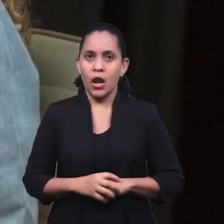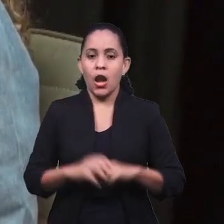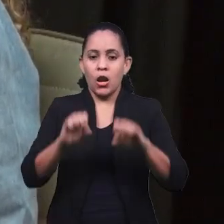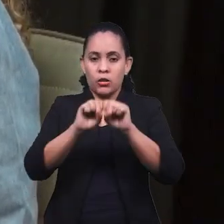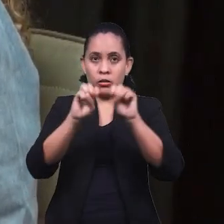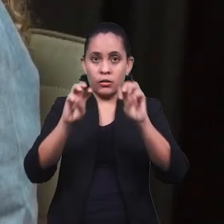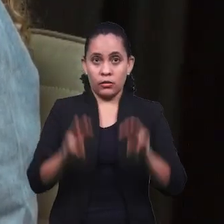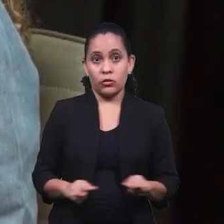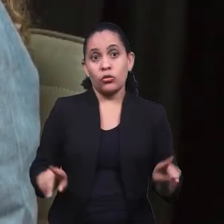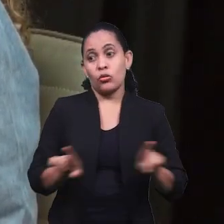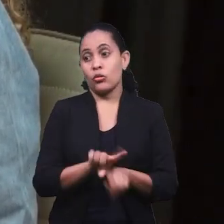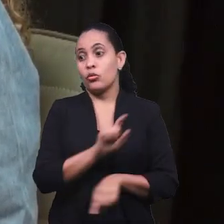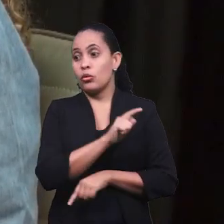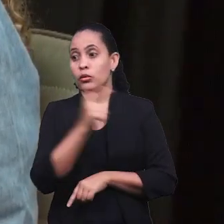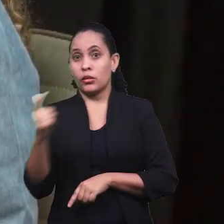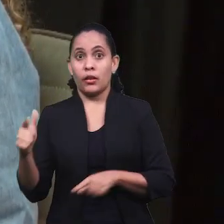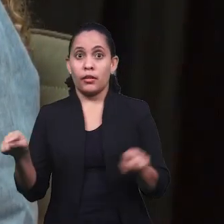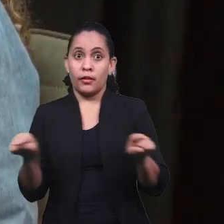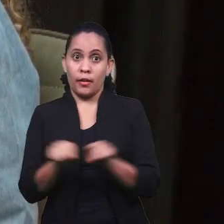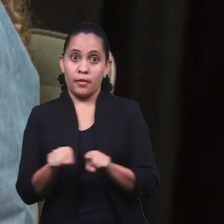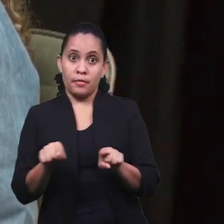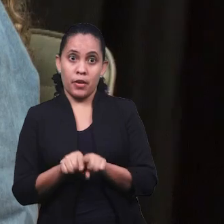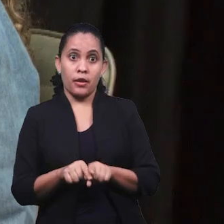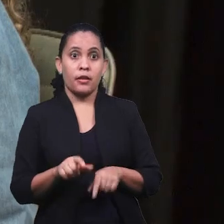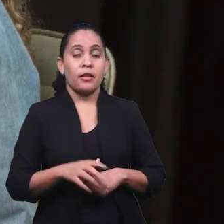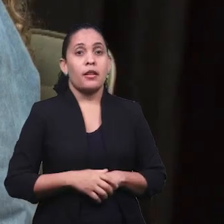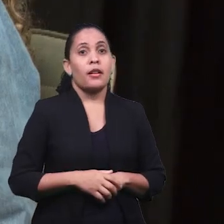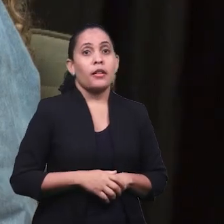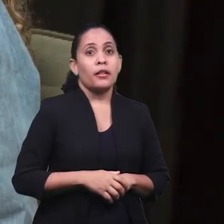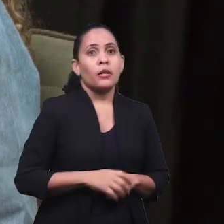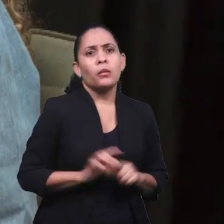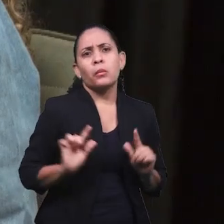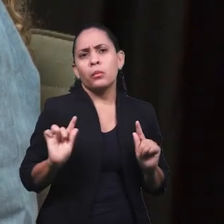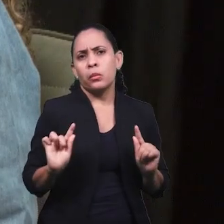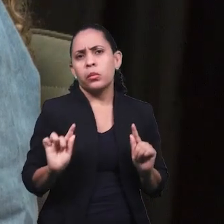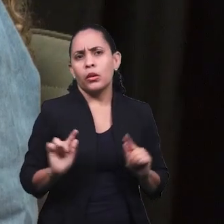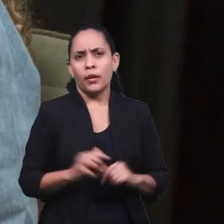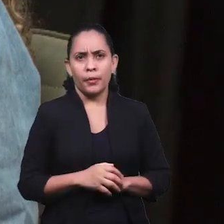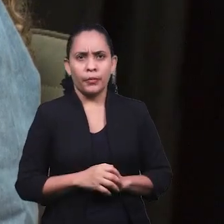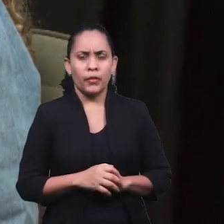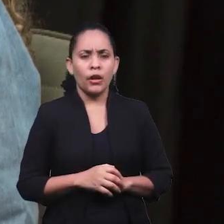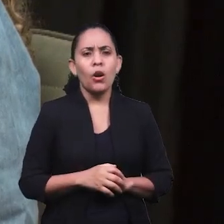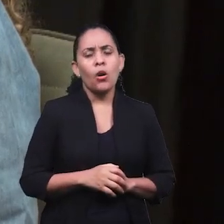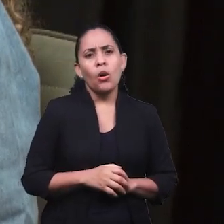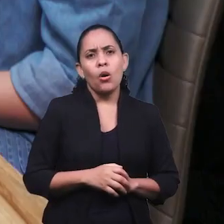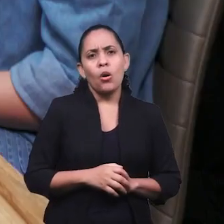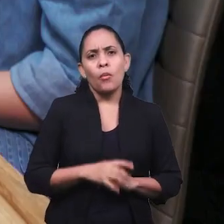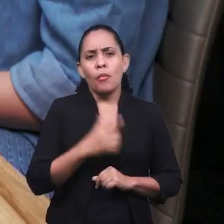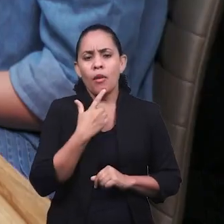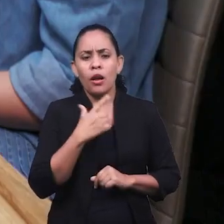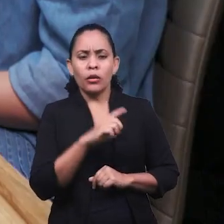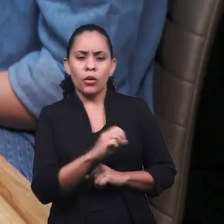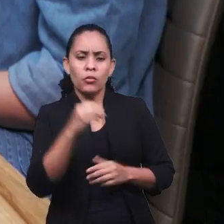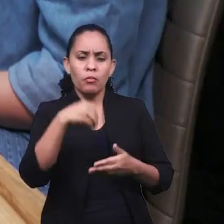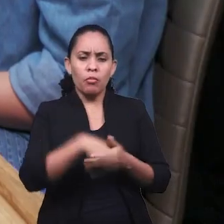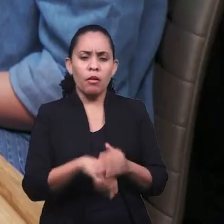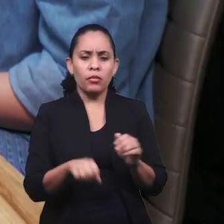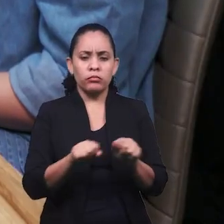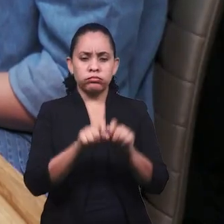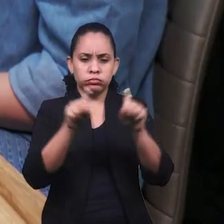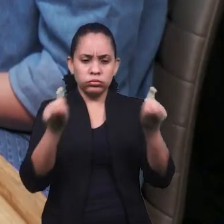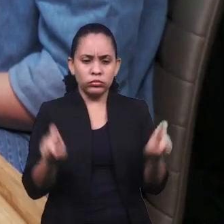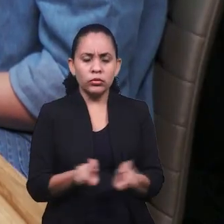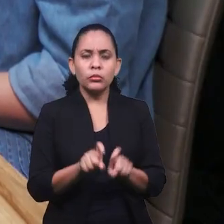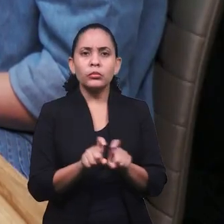hardware, porque são linguagens de programação que vão se comunicar diretamente com dispositivos. Só lembrando, João, assim,